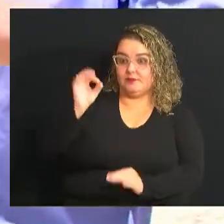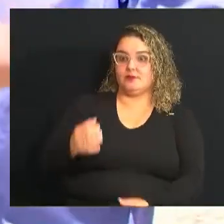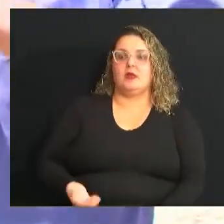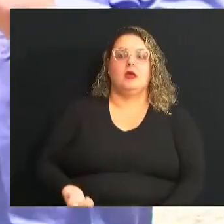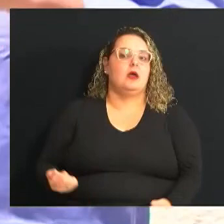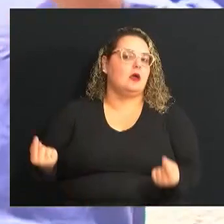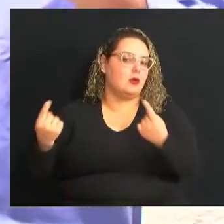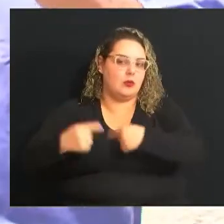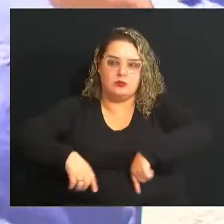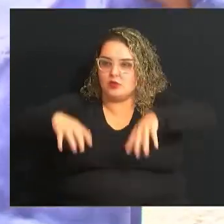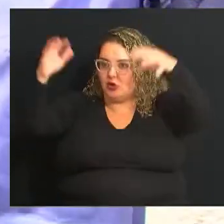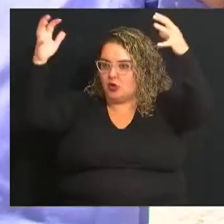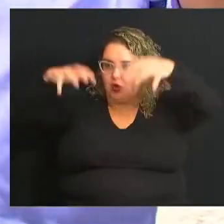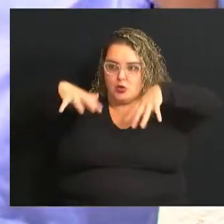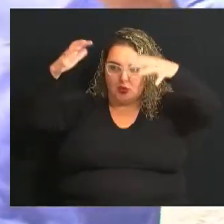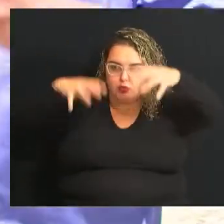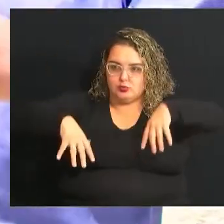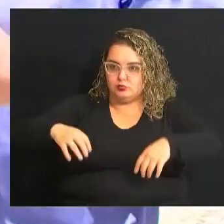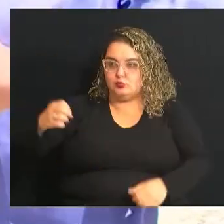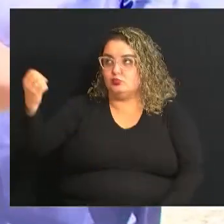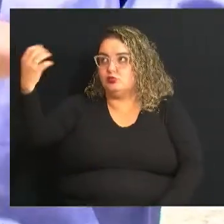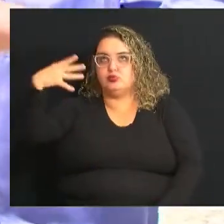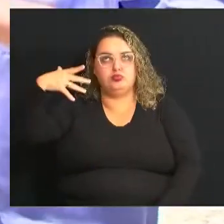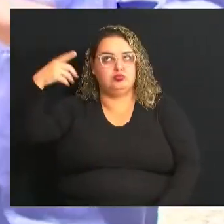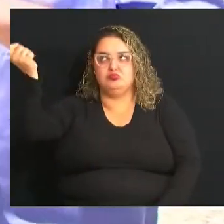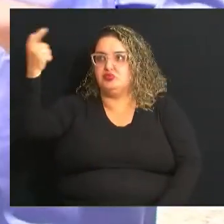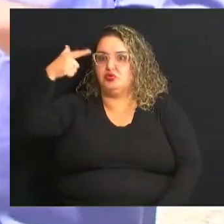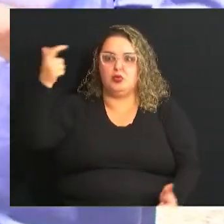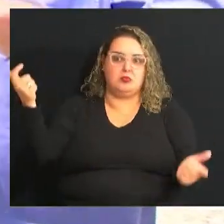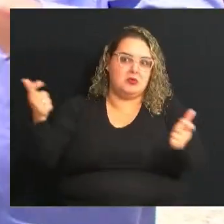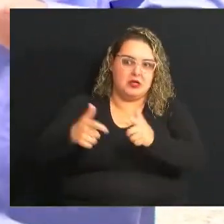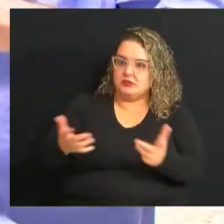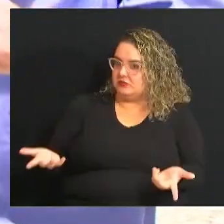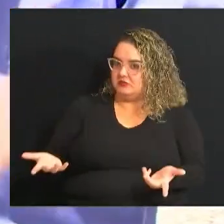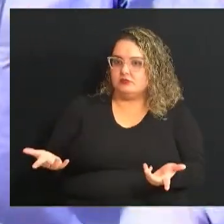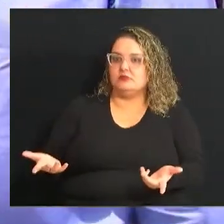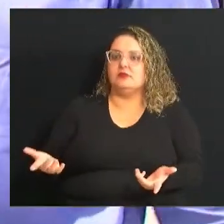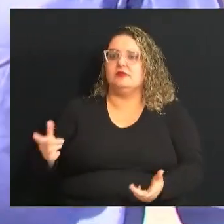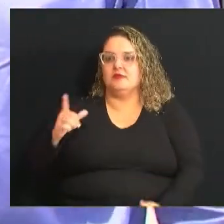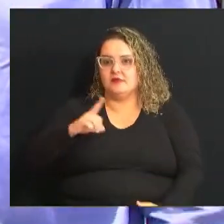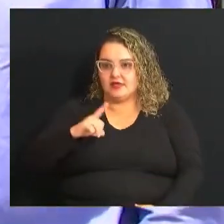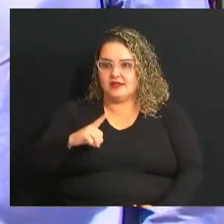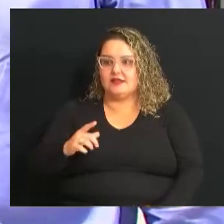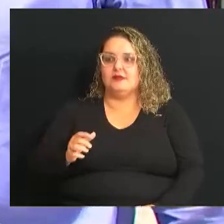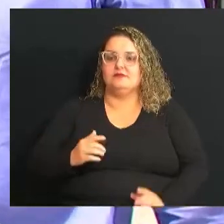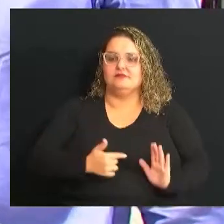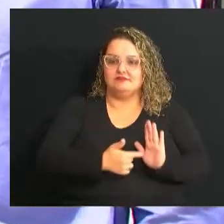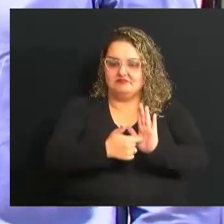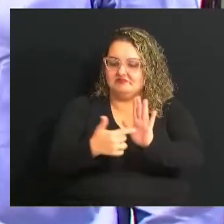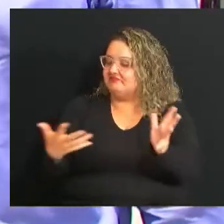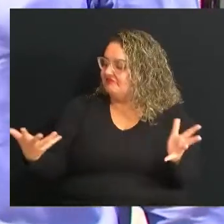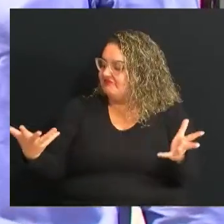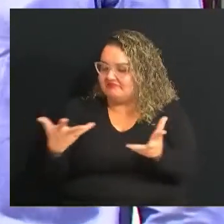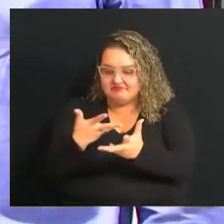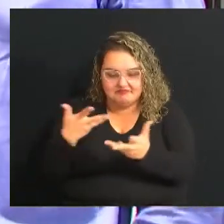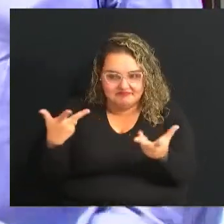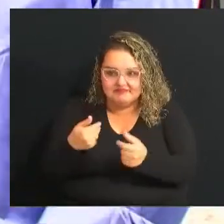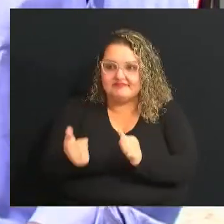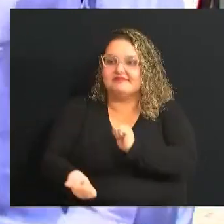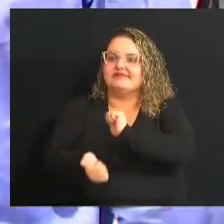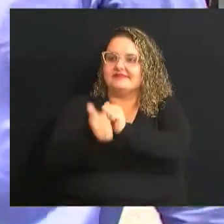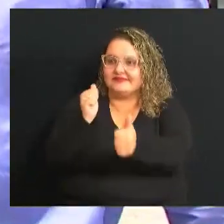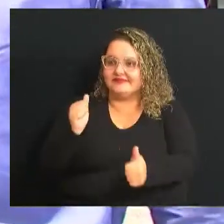de esportes, o Marílio Neto. Marílio, seja bem-vindo, conta pra gente tudo que está sendo preparado aqui para todo mundo vir para o centro